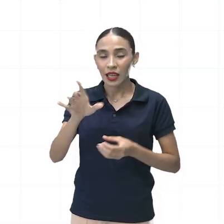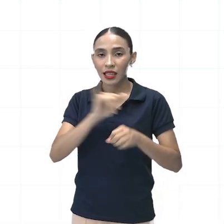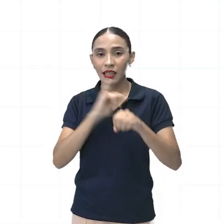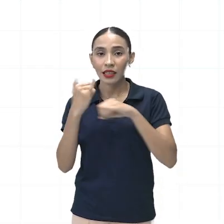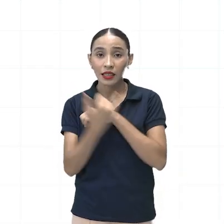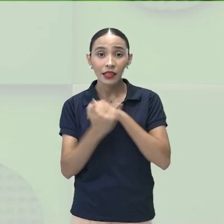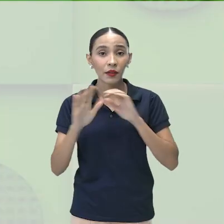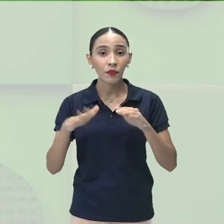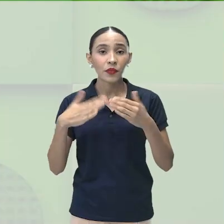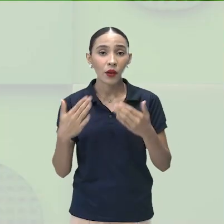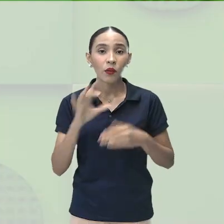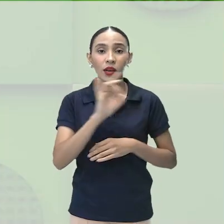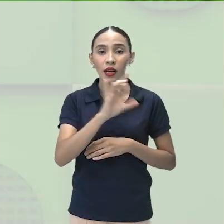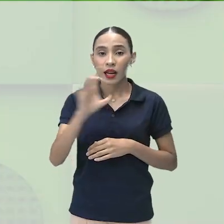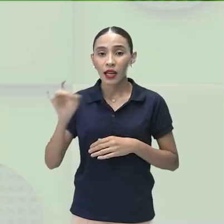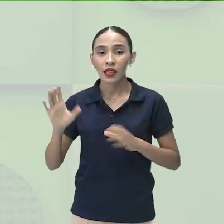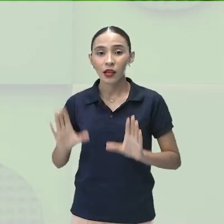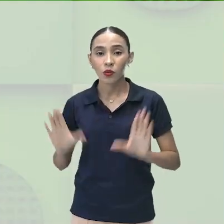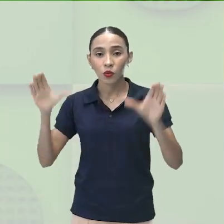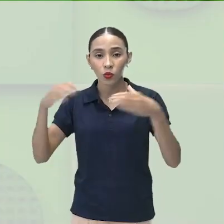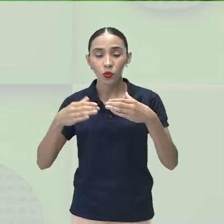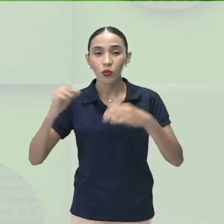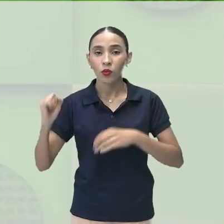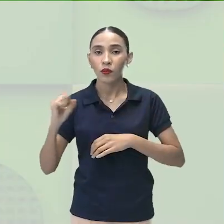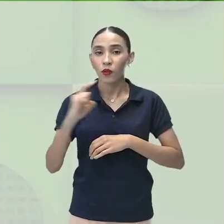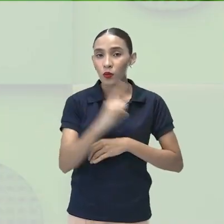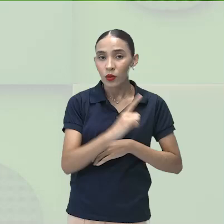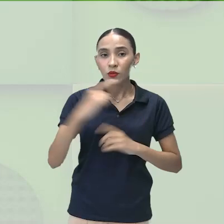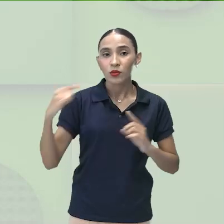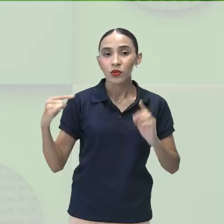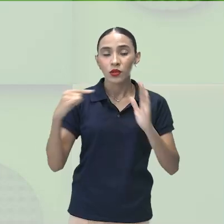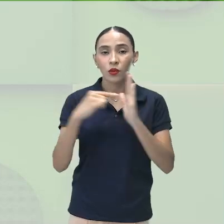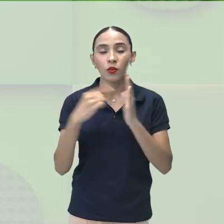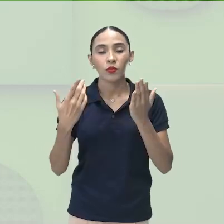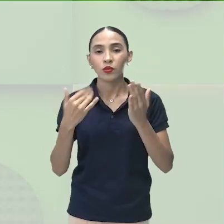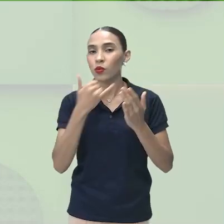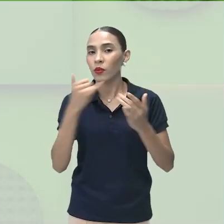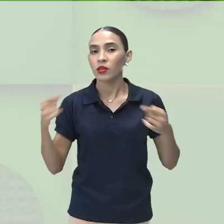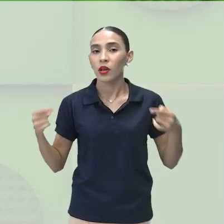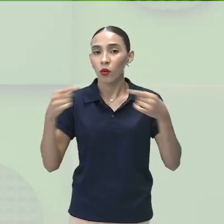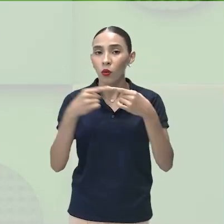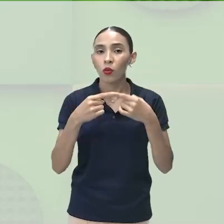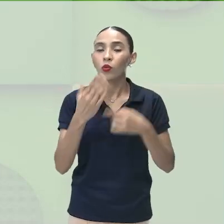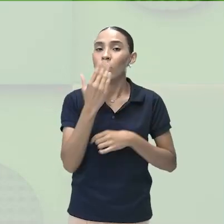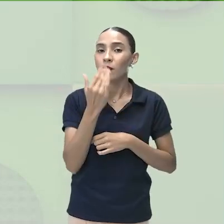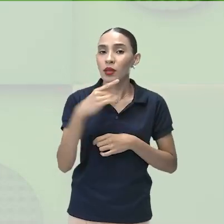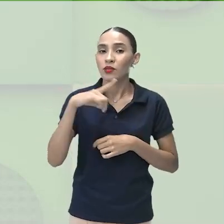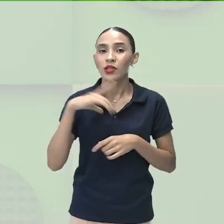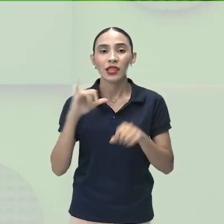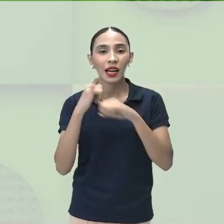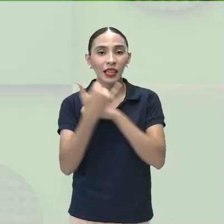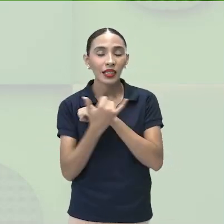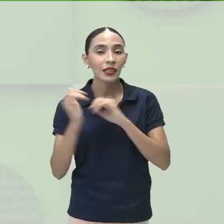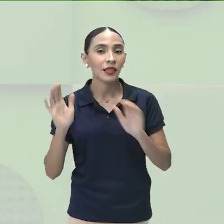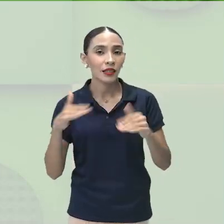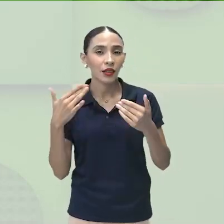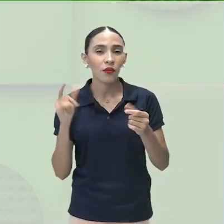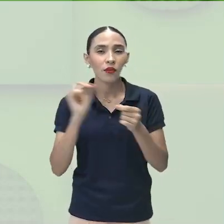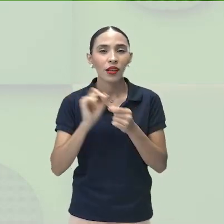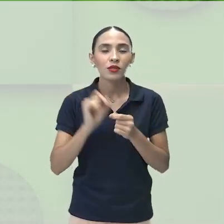delas. Então, cada grupo evoluiu de acordo com o alimento que estava disponível na ilha. Então, isso fez com